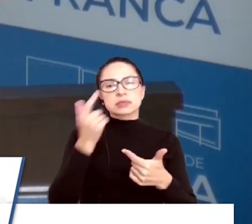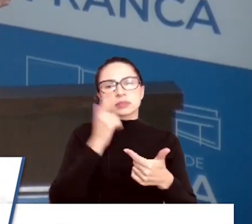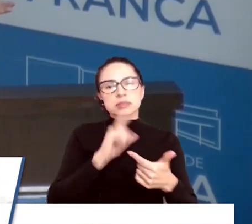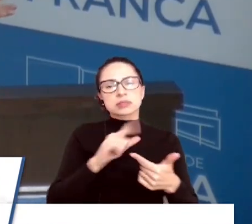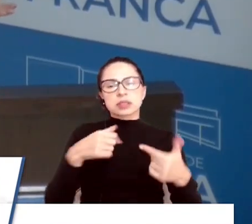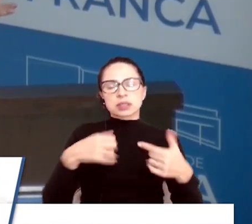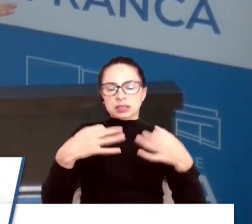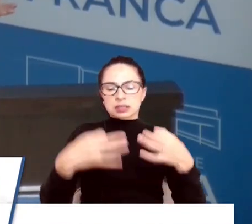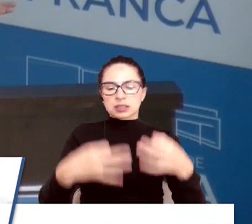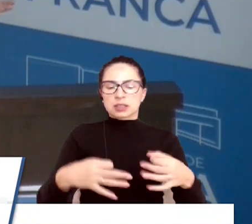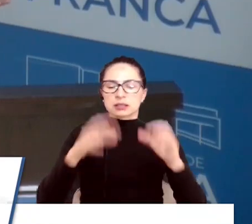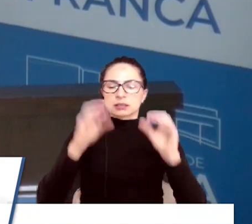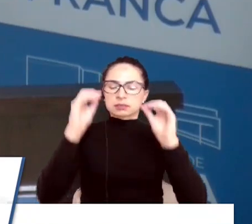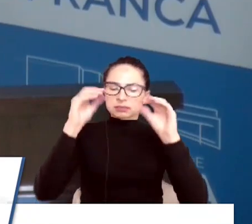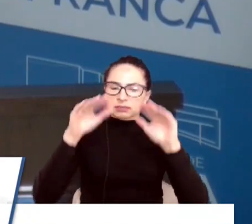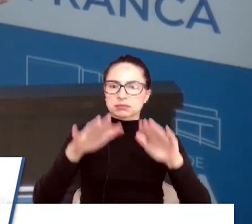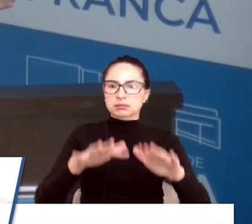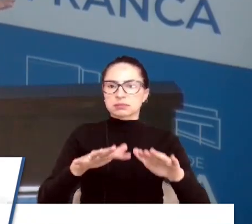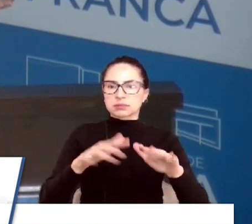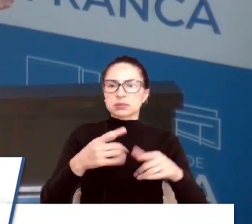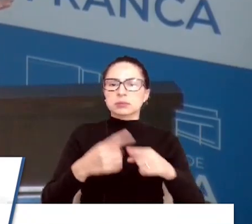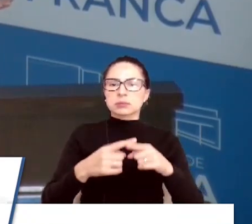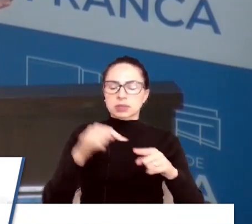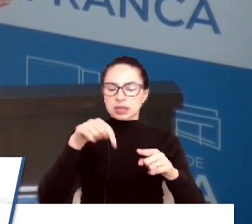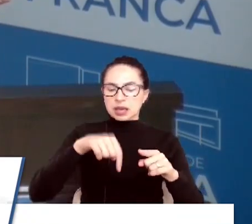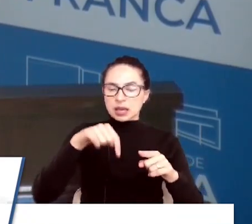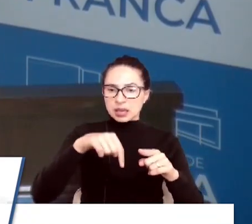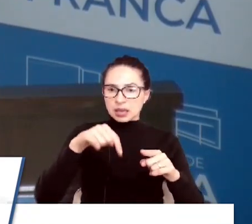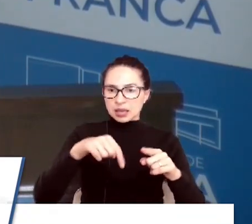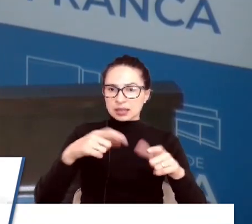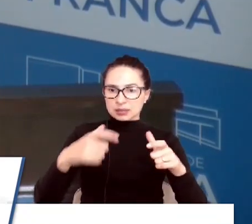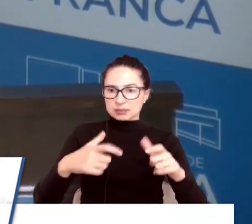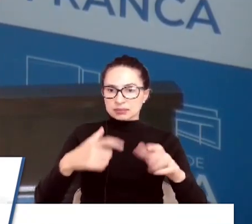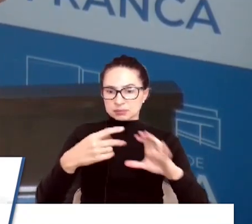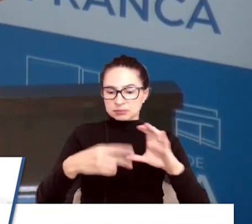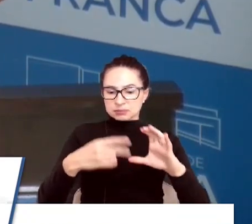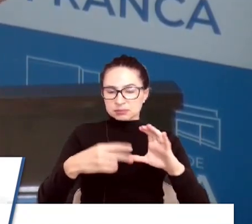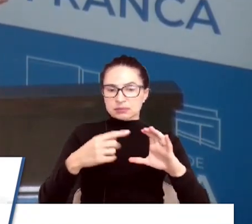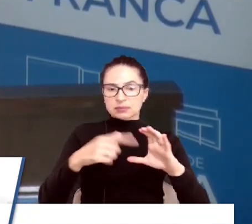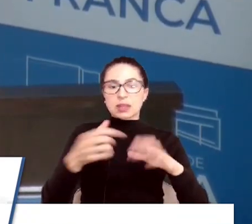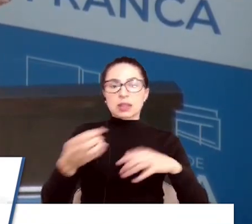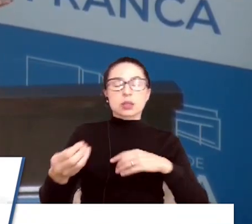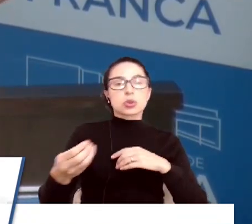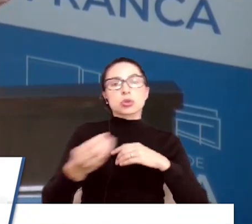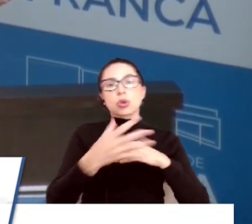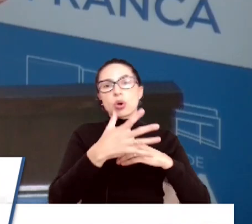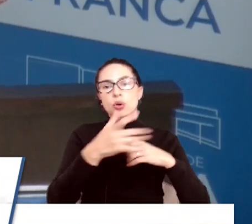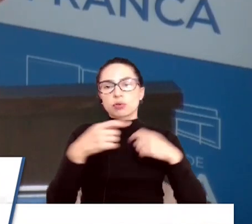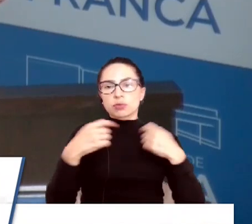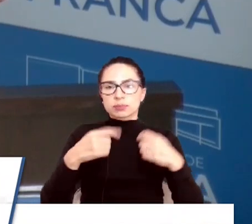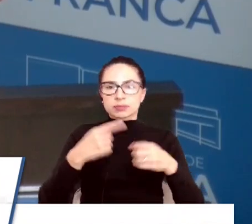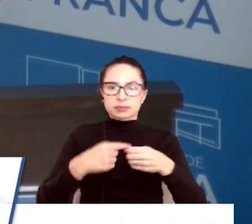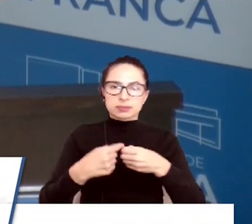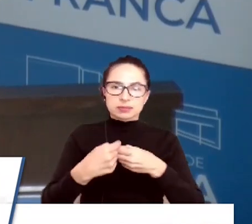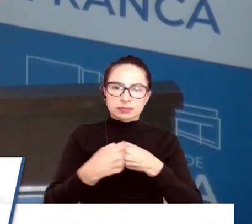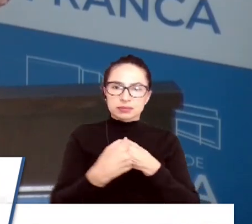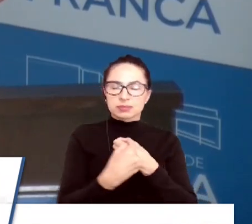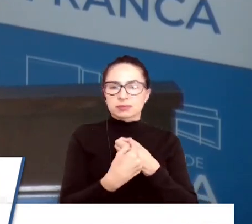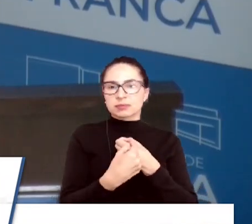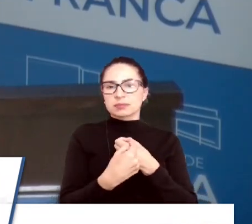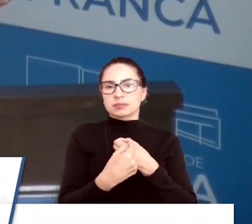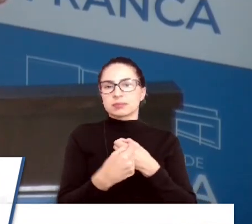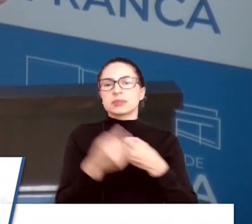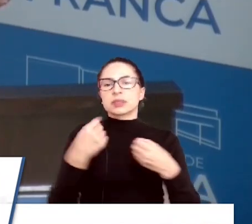seja abençoado, porque é daqui, Senhor, que vem novidades para a nossa cidade. E